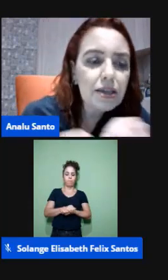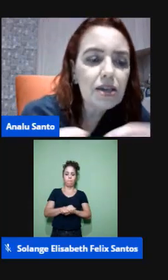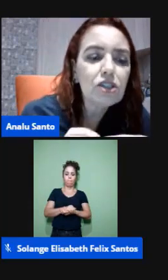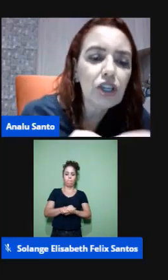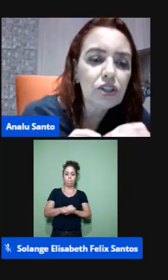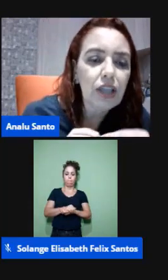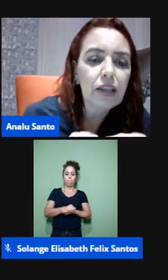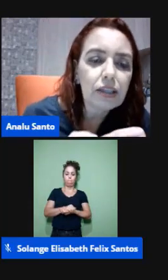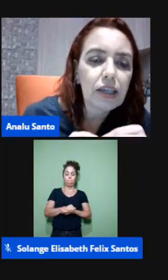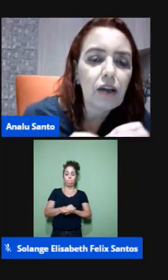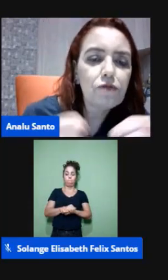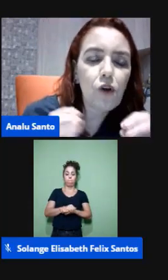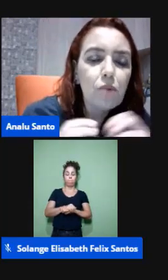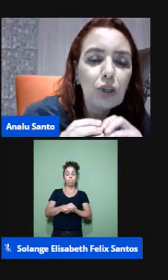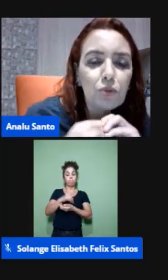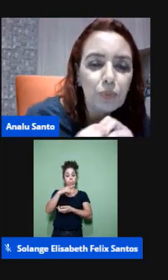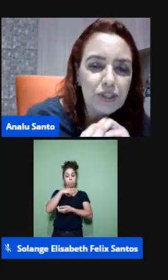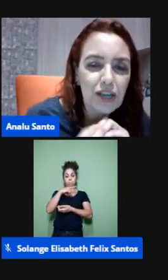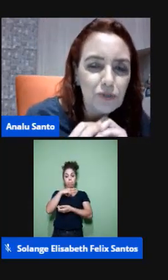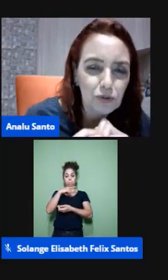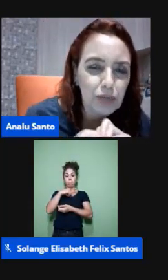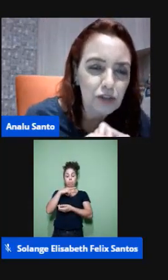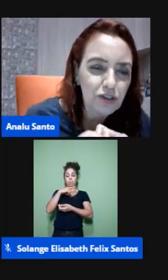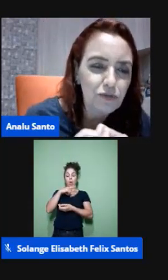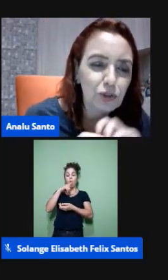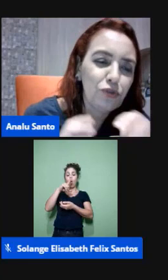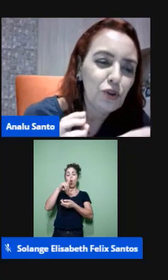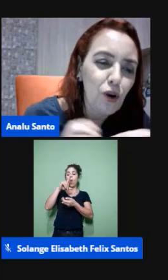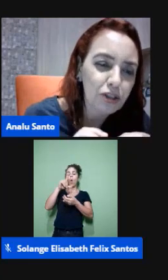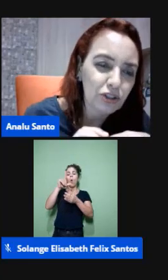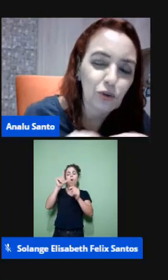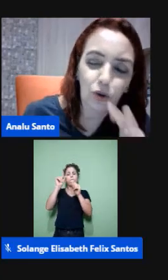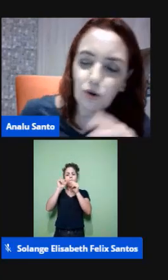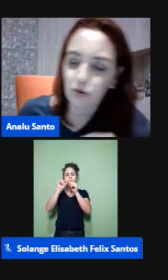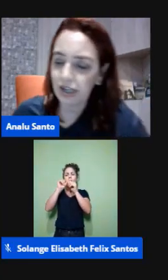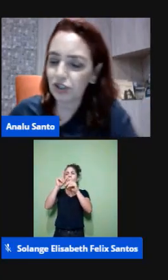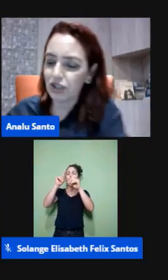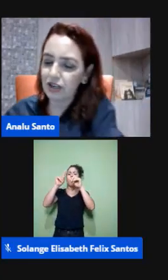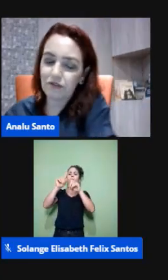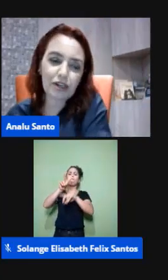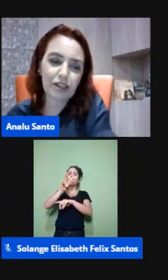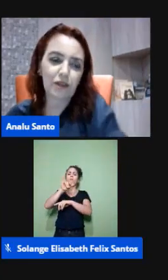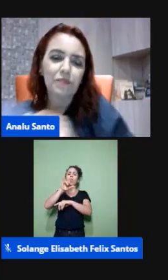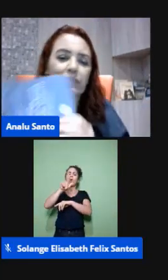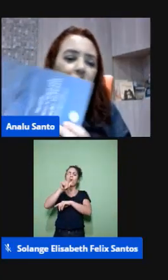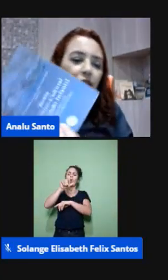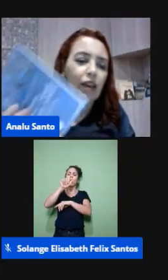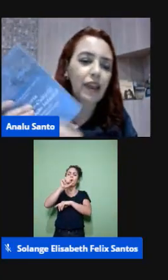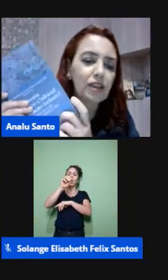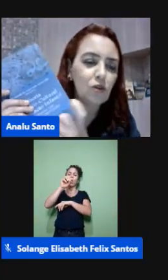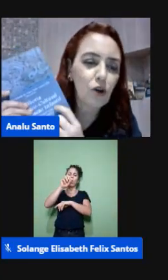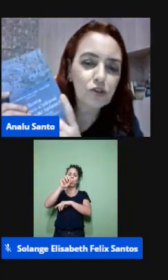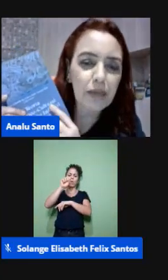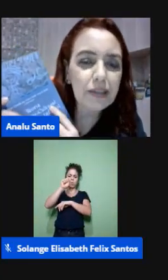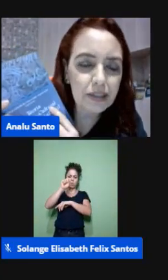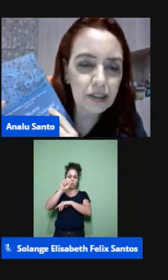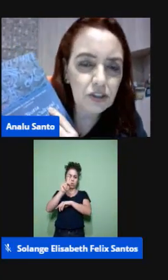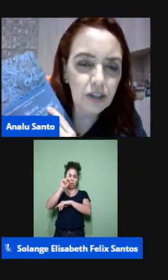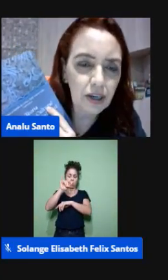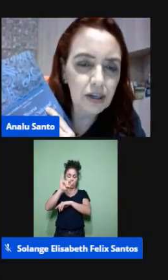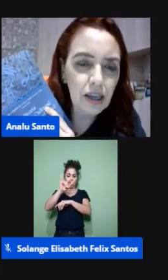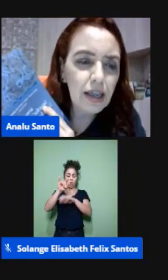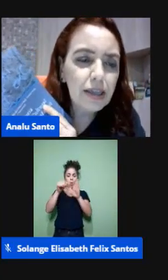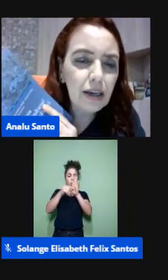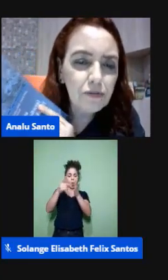E aí, a gente tem aqui a fórmula do processo educativo que o Vygotsky colocou neste livro aqui, né, que eu gosto